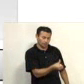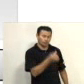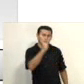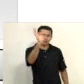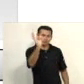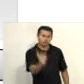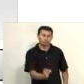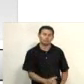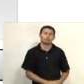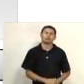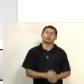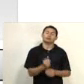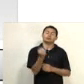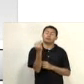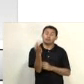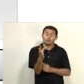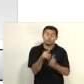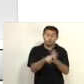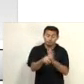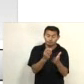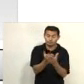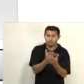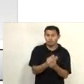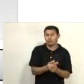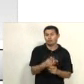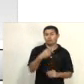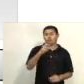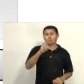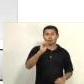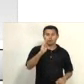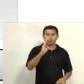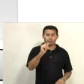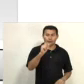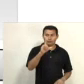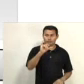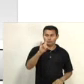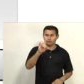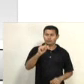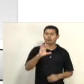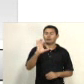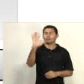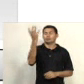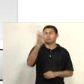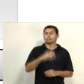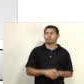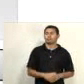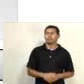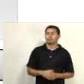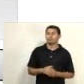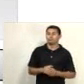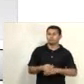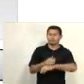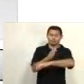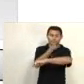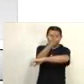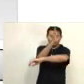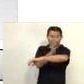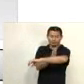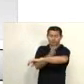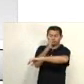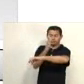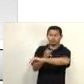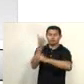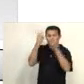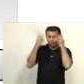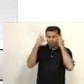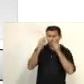95,46%. E a probabilidade do evento acontecer de uma certa curva de distribuição